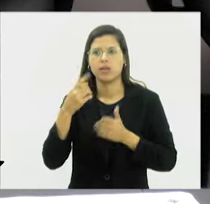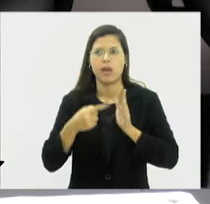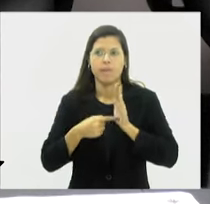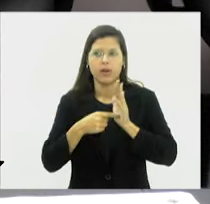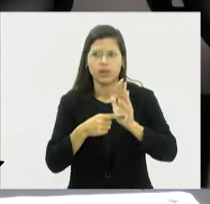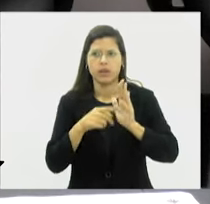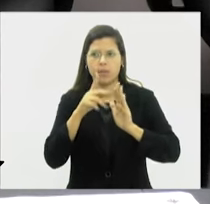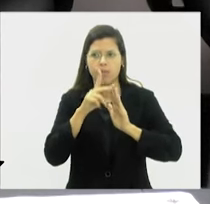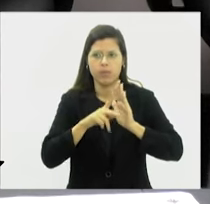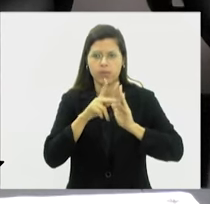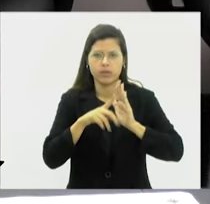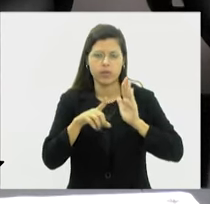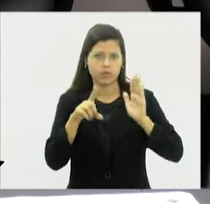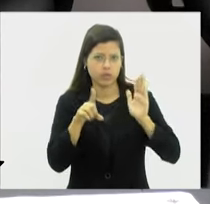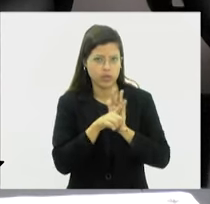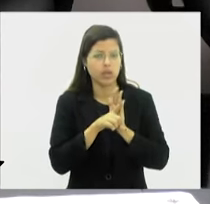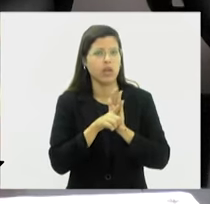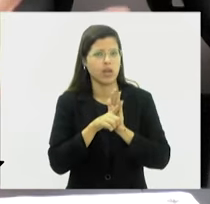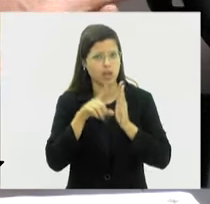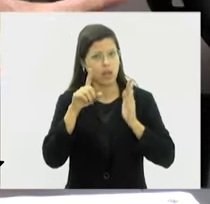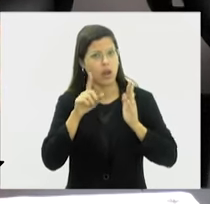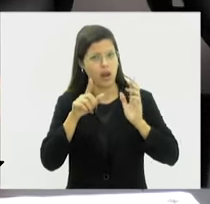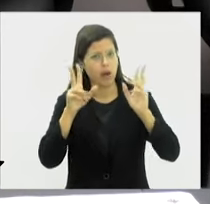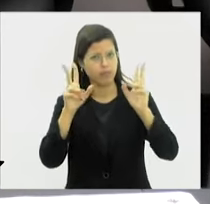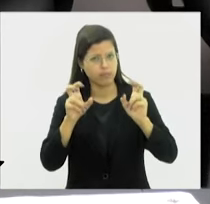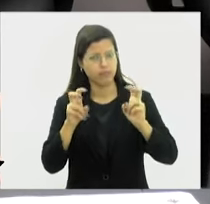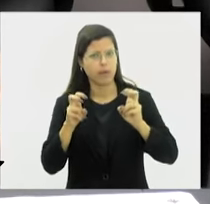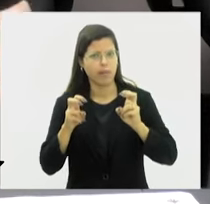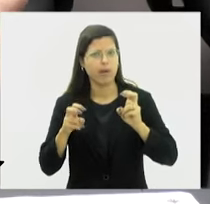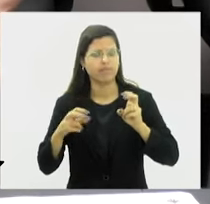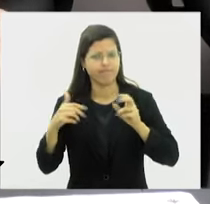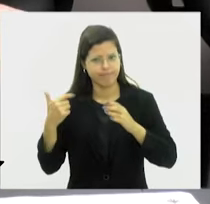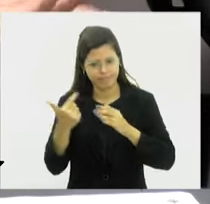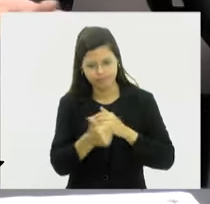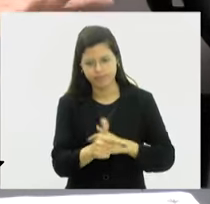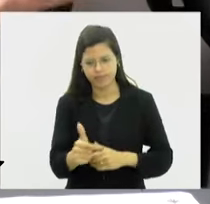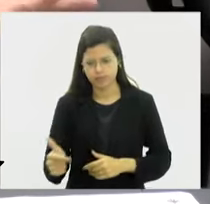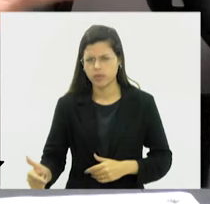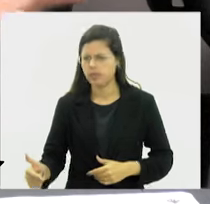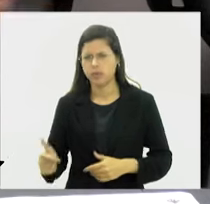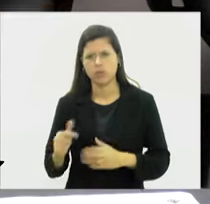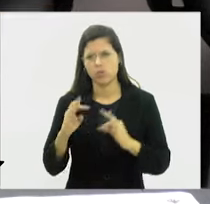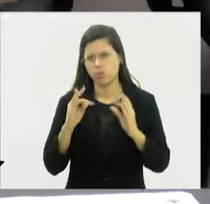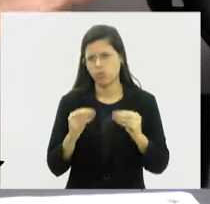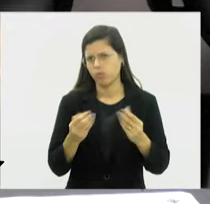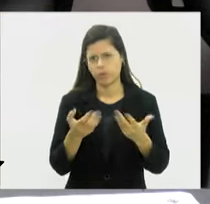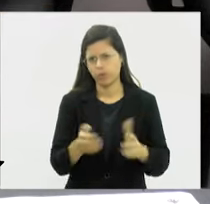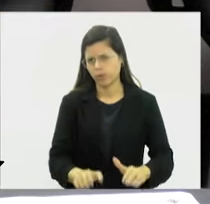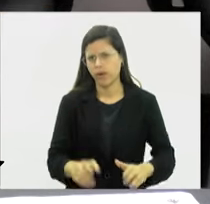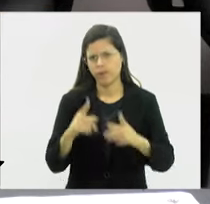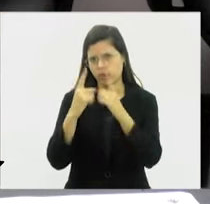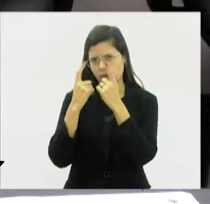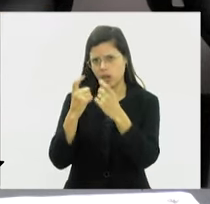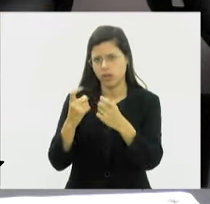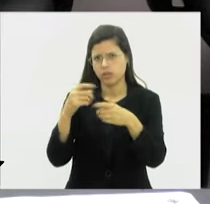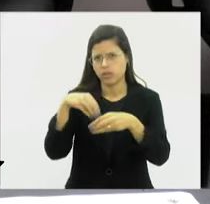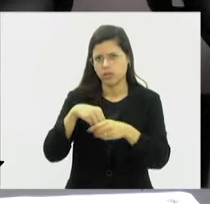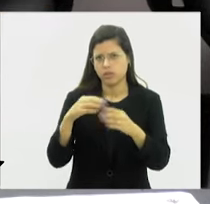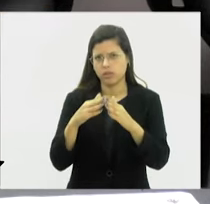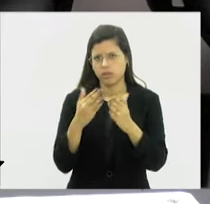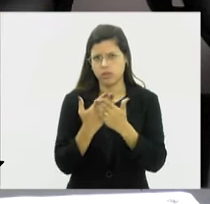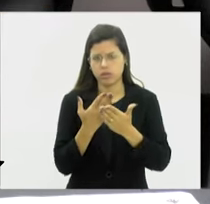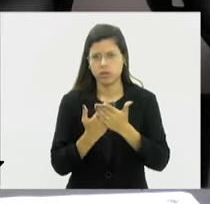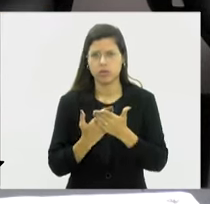de lei, é tema recorrente. Todo mundo não quer que tenha violência nas escolas. Né? E até